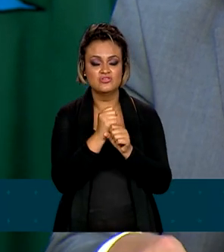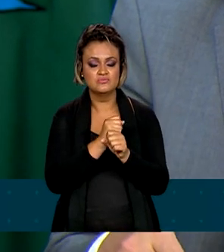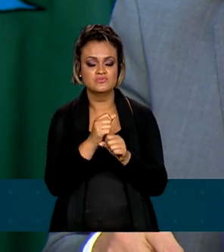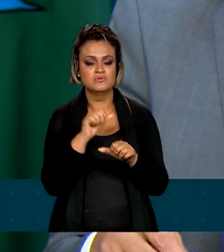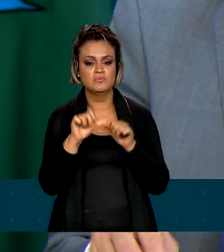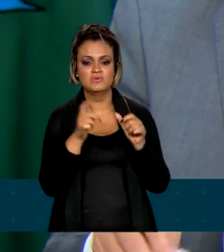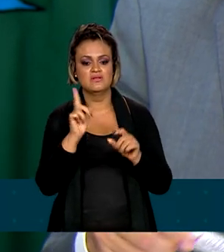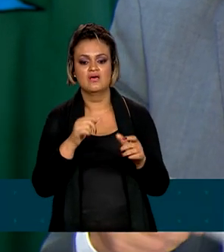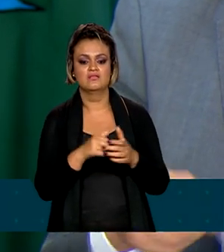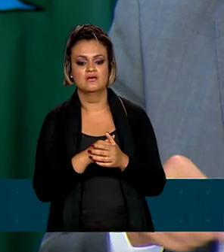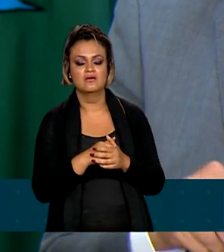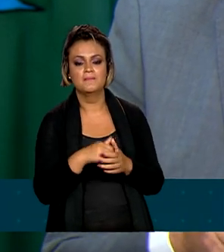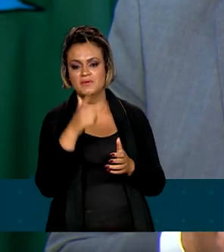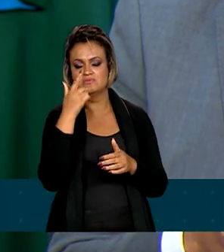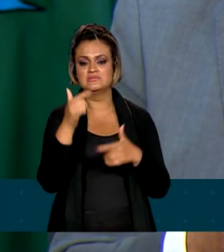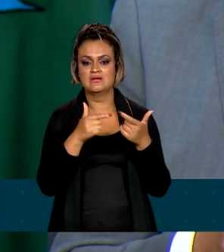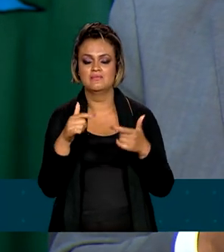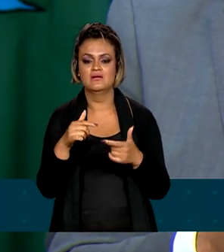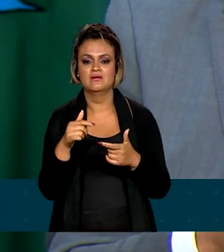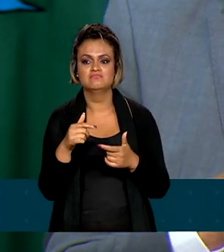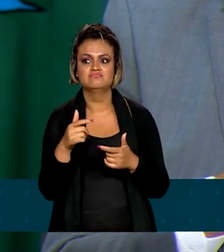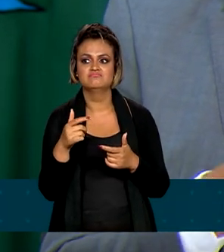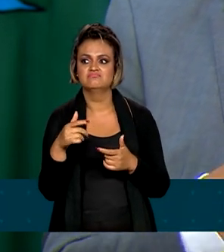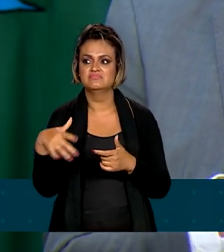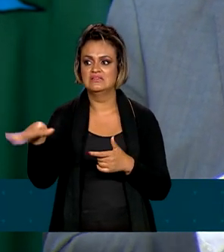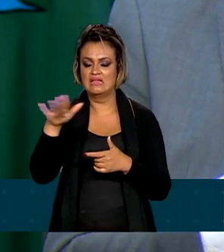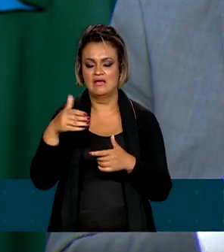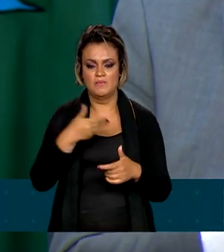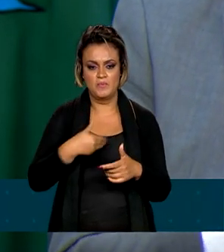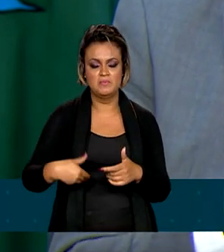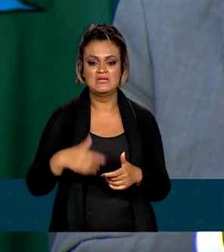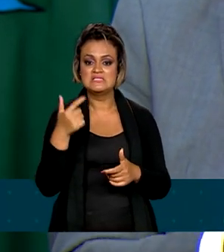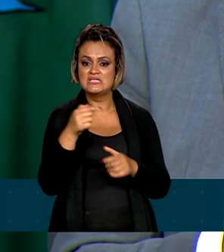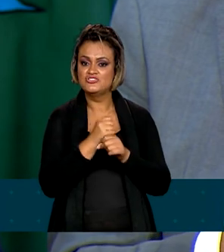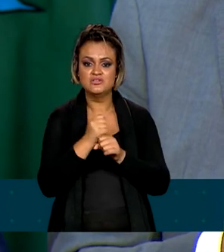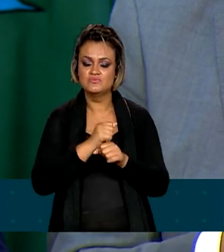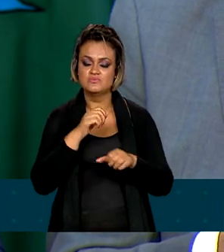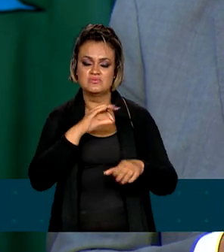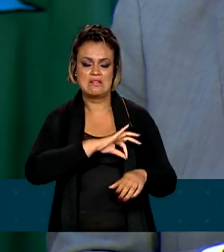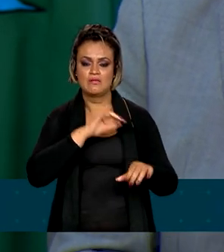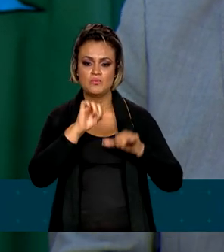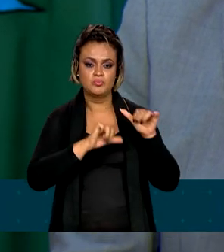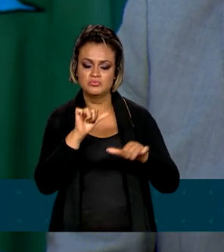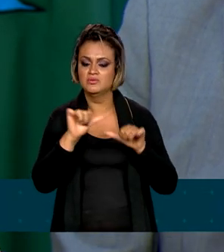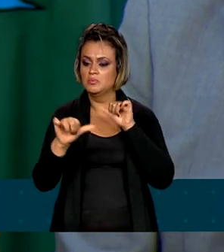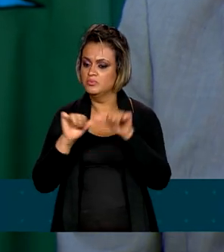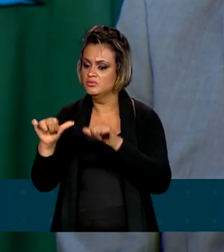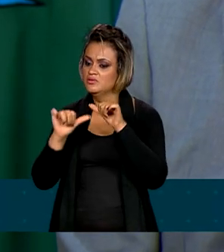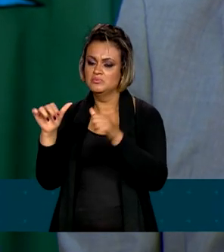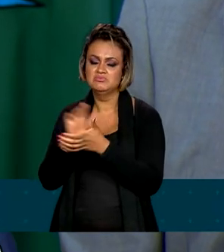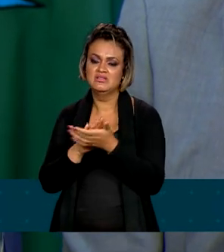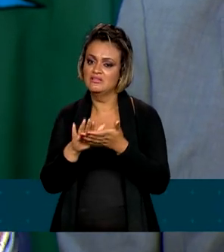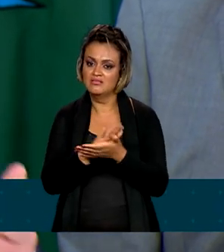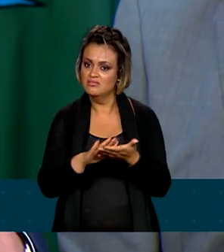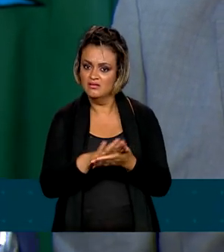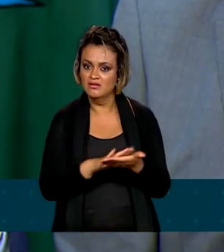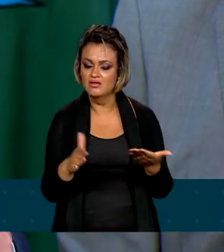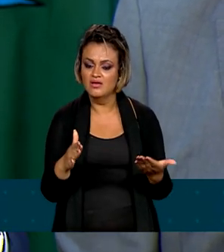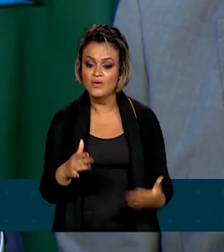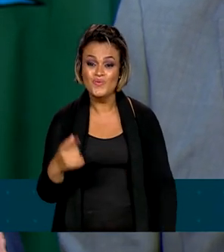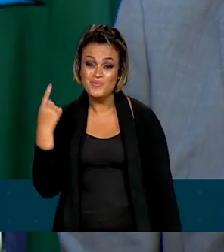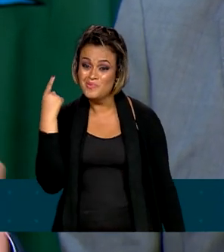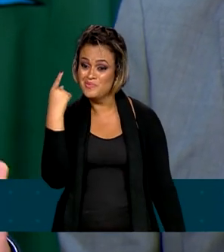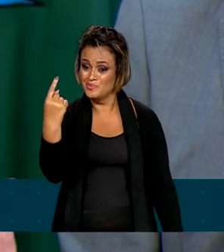reajuste. O servidor público federal está há 7 anos sem reajuste. Ou seja, significa que a única coisa